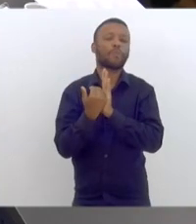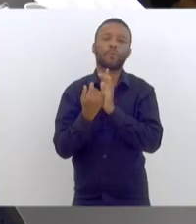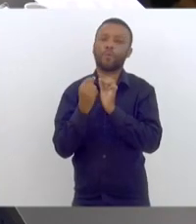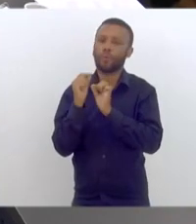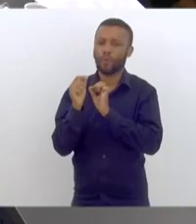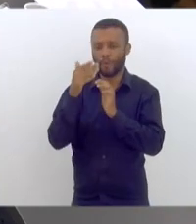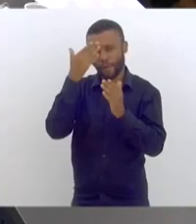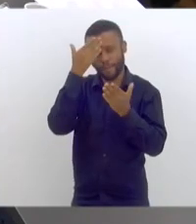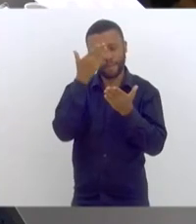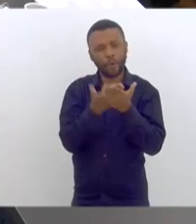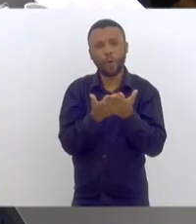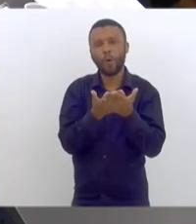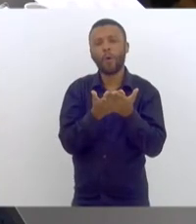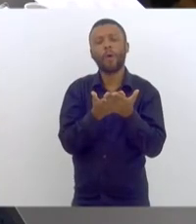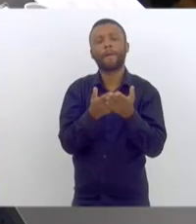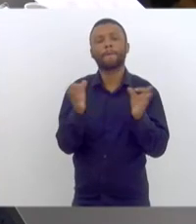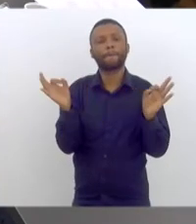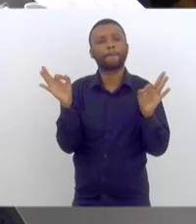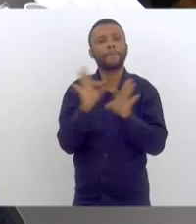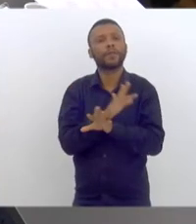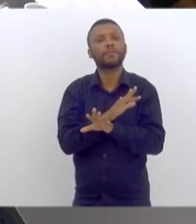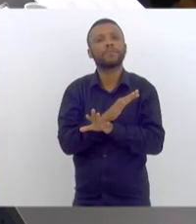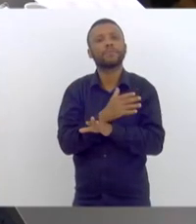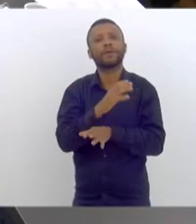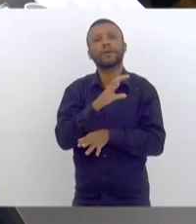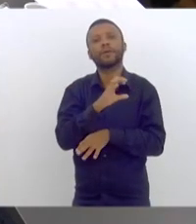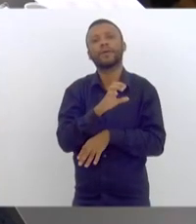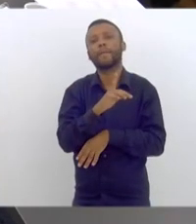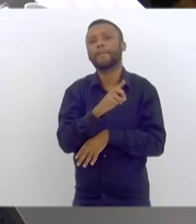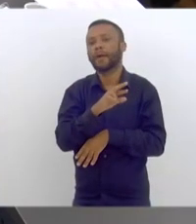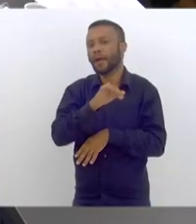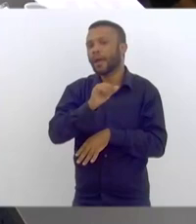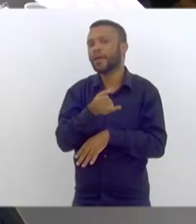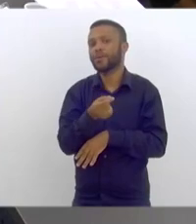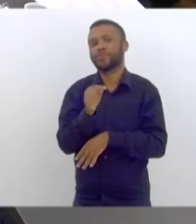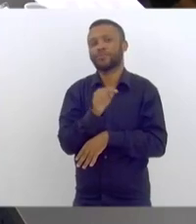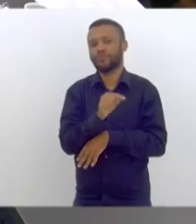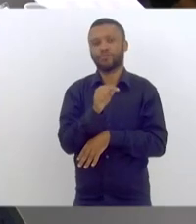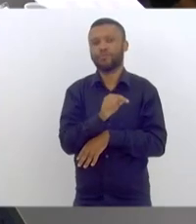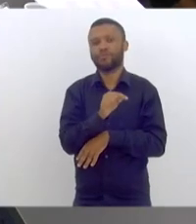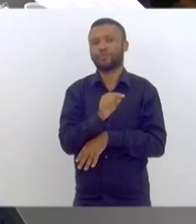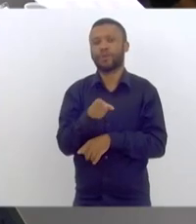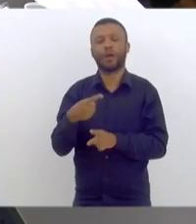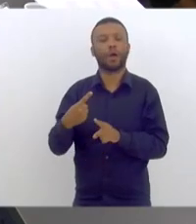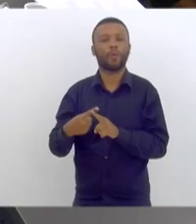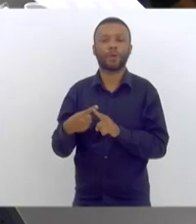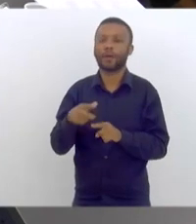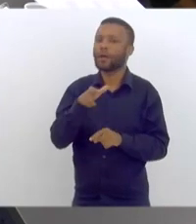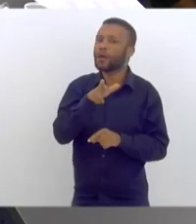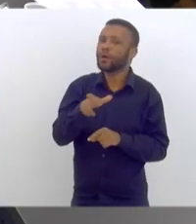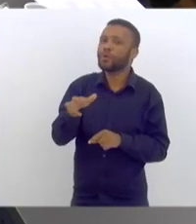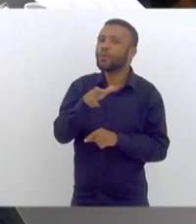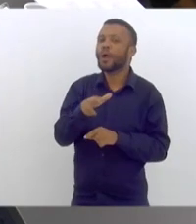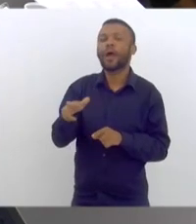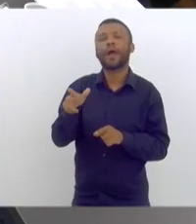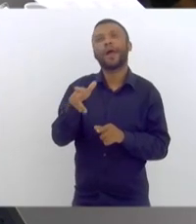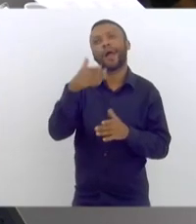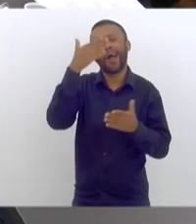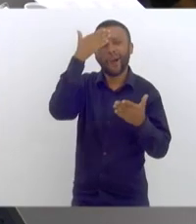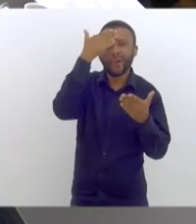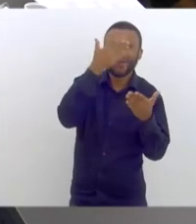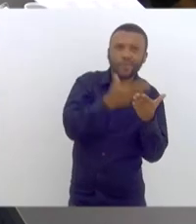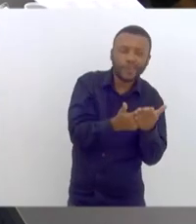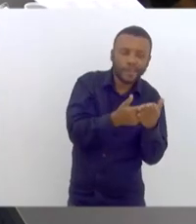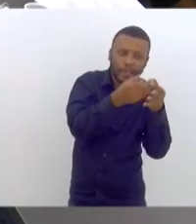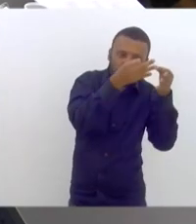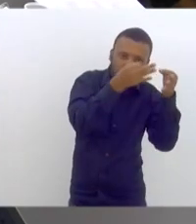plenamente na ceperj porque não é a questão de confiar ou não